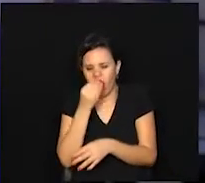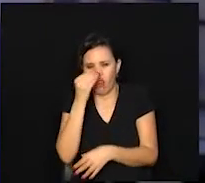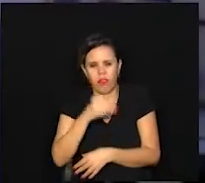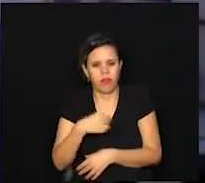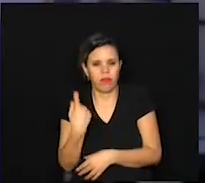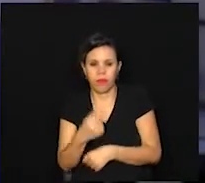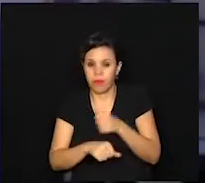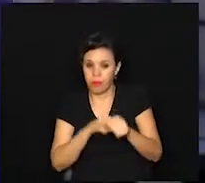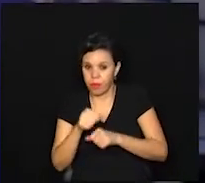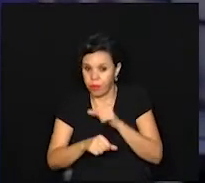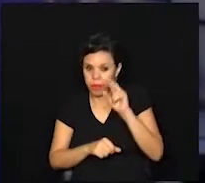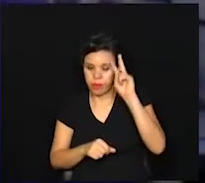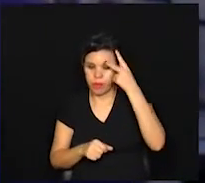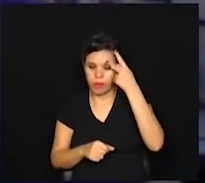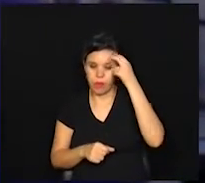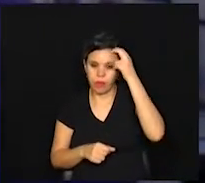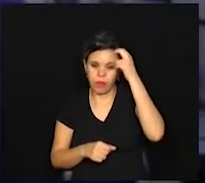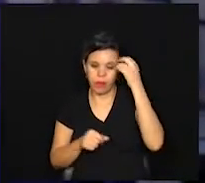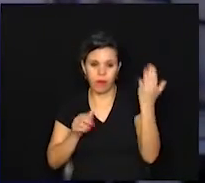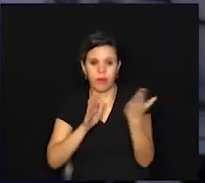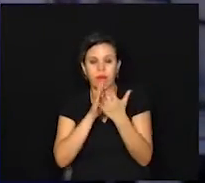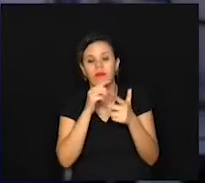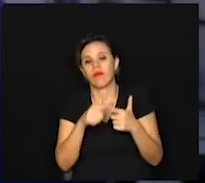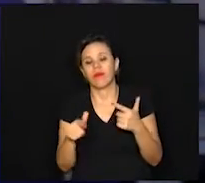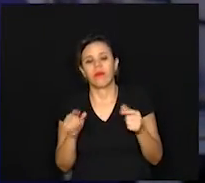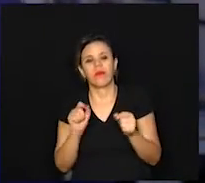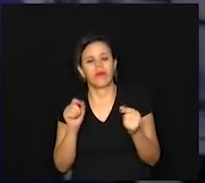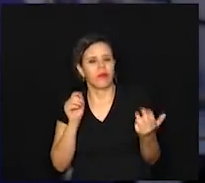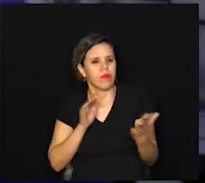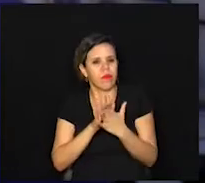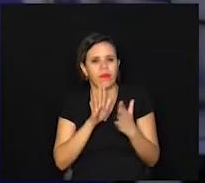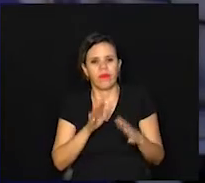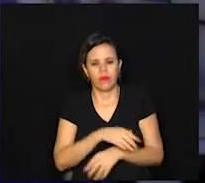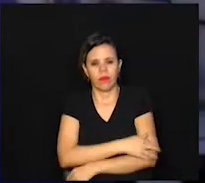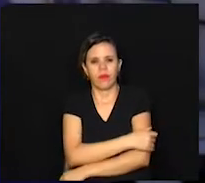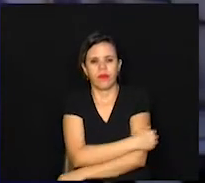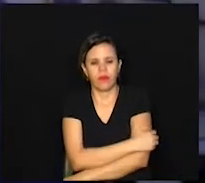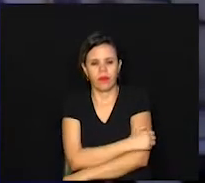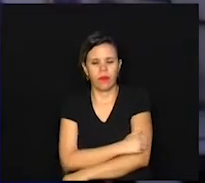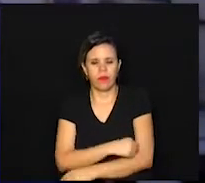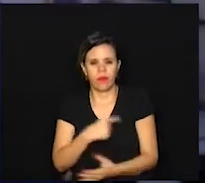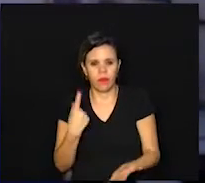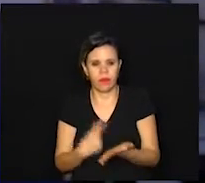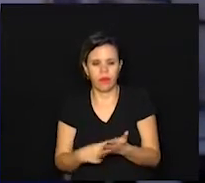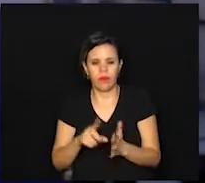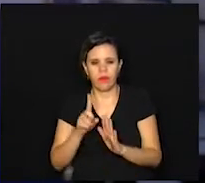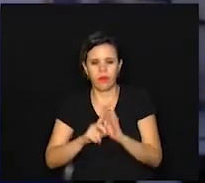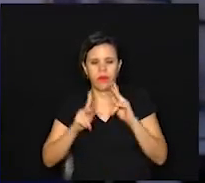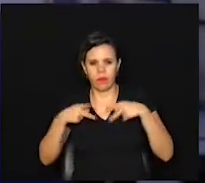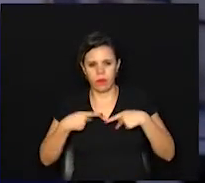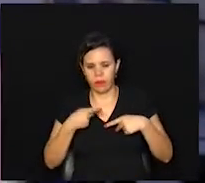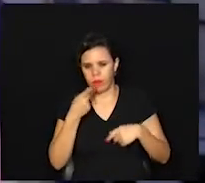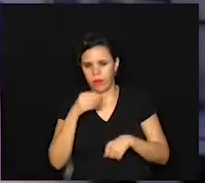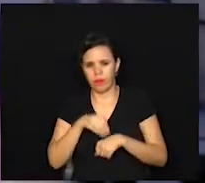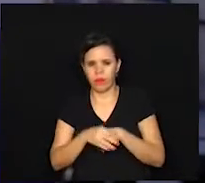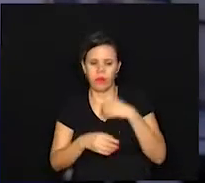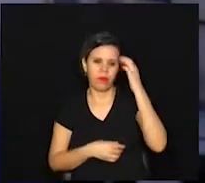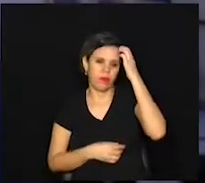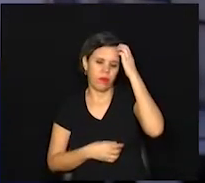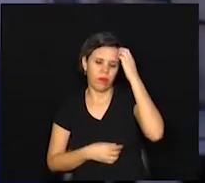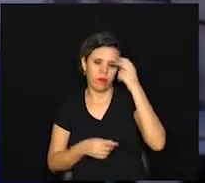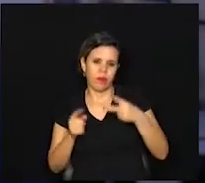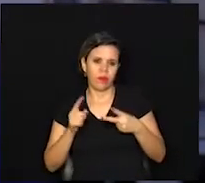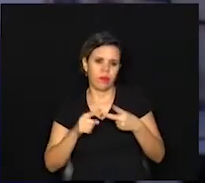mudar isso. Nós precisamos enfrentar isso. E quem enfrenta isso? É uma agenda de direitos humanos. Então, esse é um aspecto que eu queria levantar. O